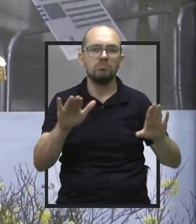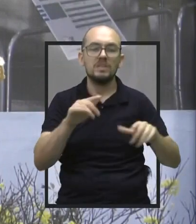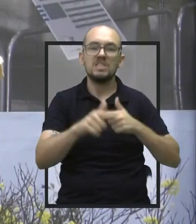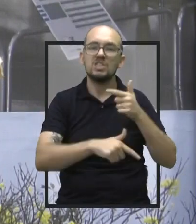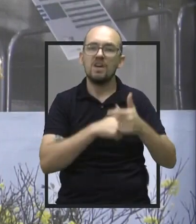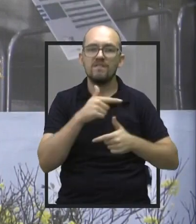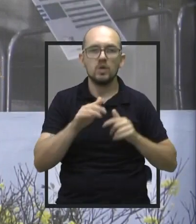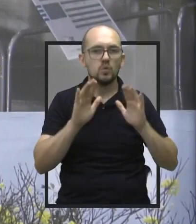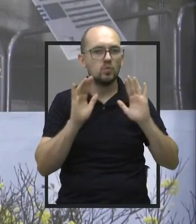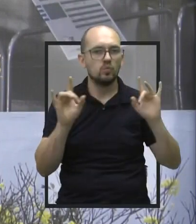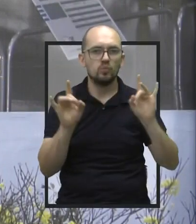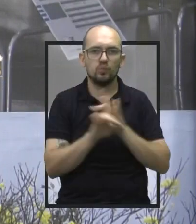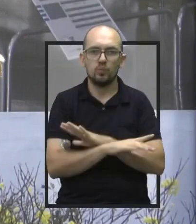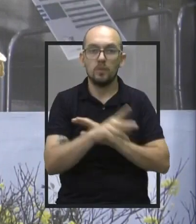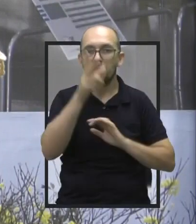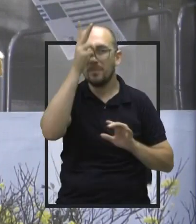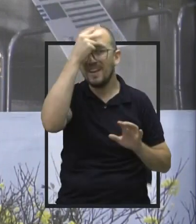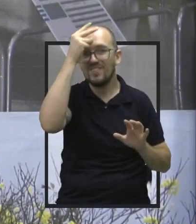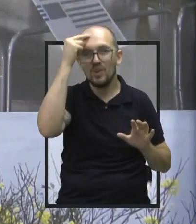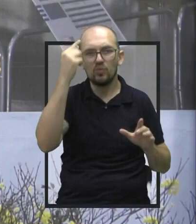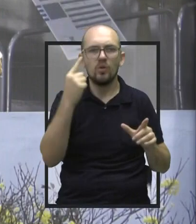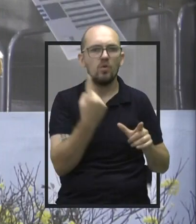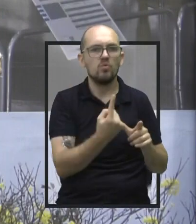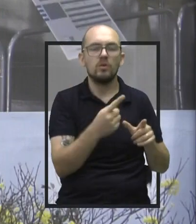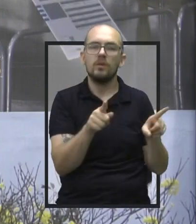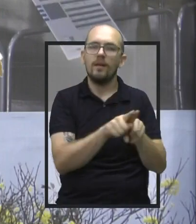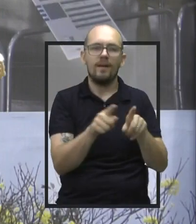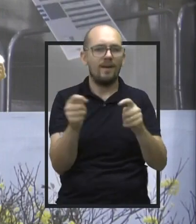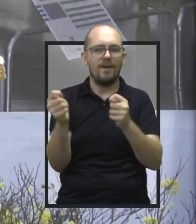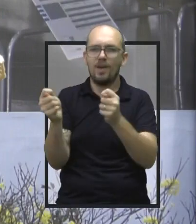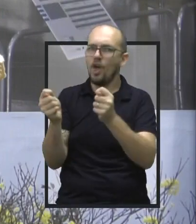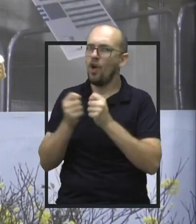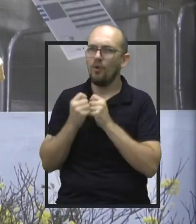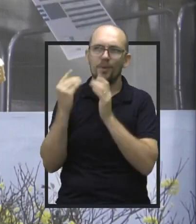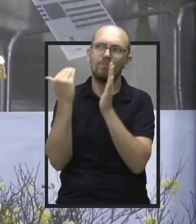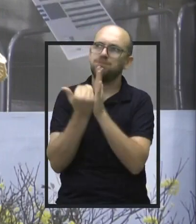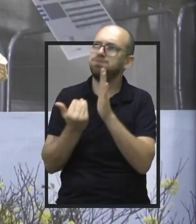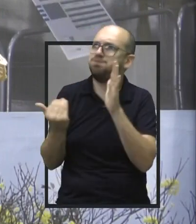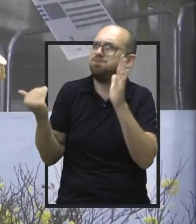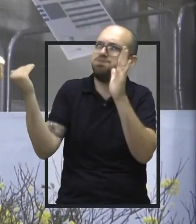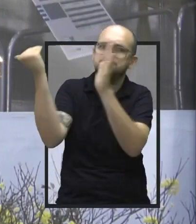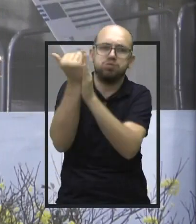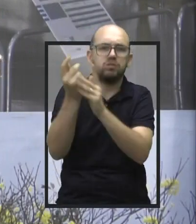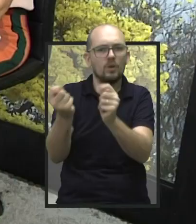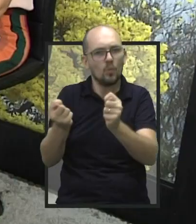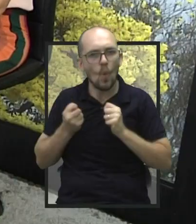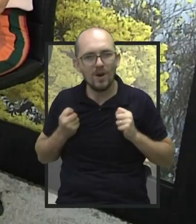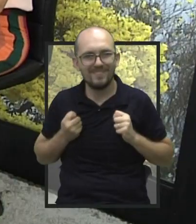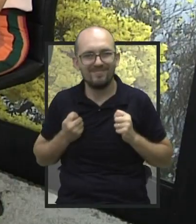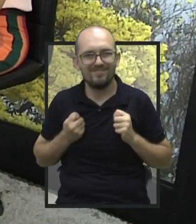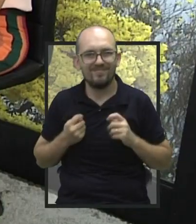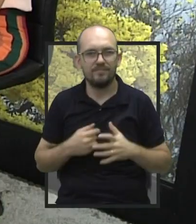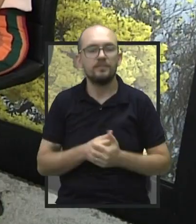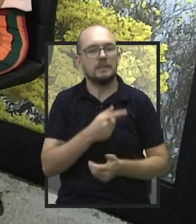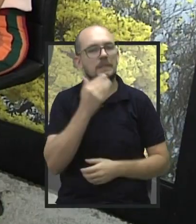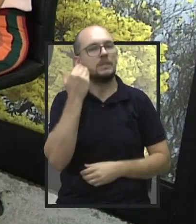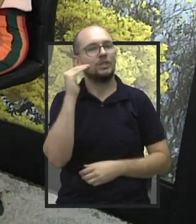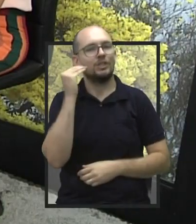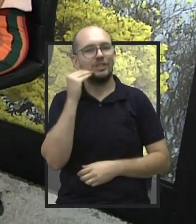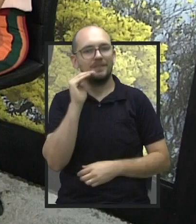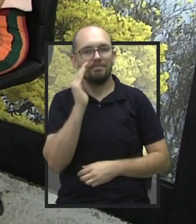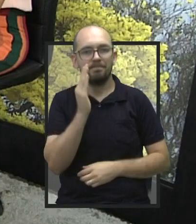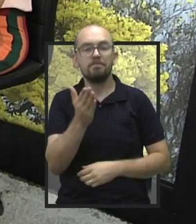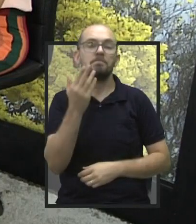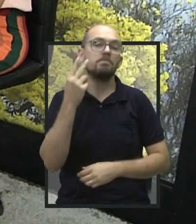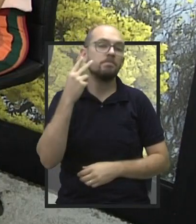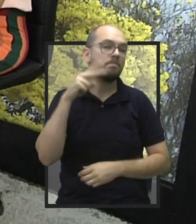serviço municipal. E também facilitaria a economia que geraria para a prefeitura, né? Entendi. Ô, vereadora,